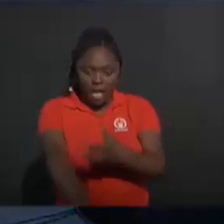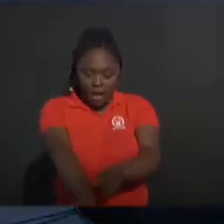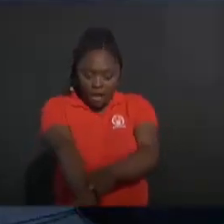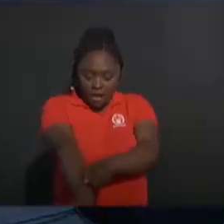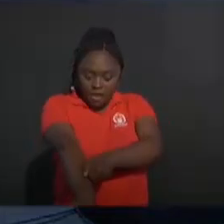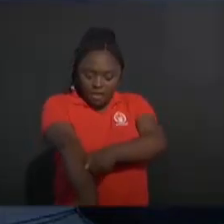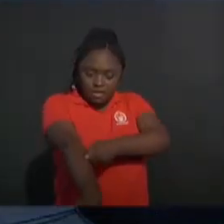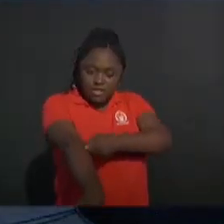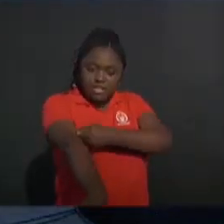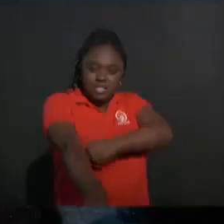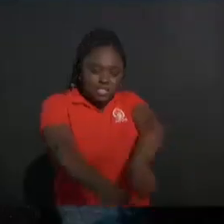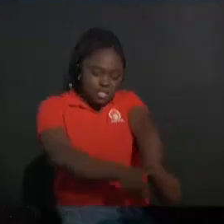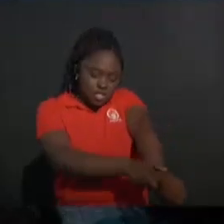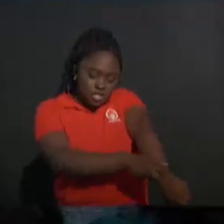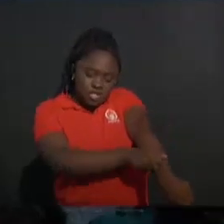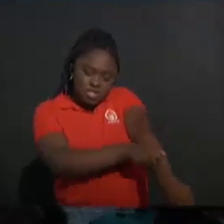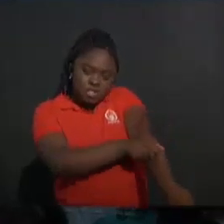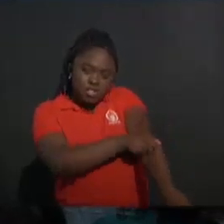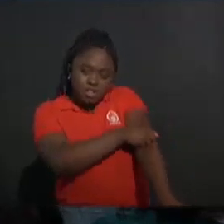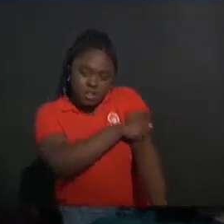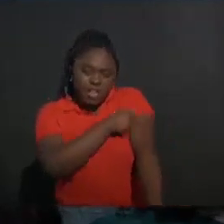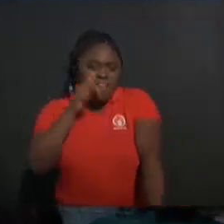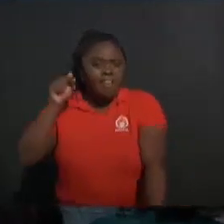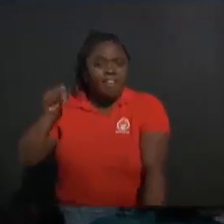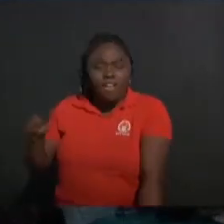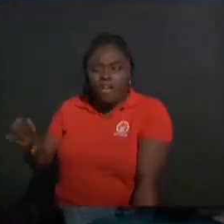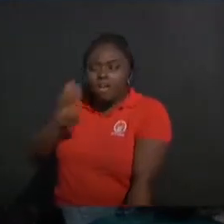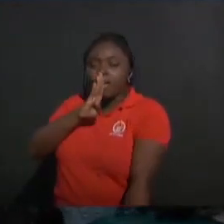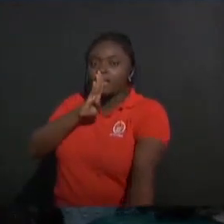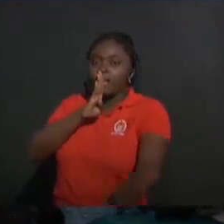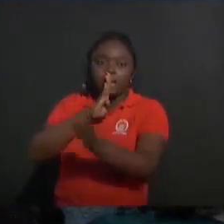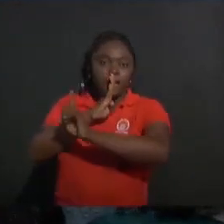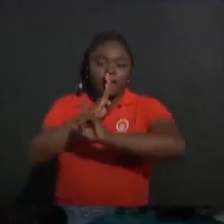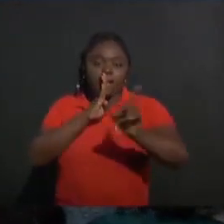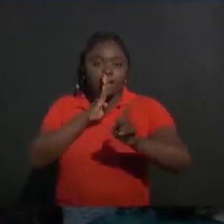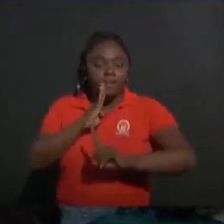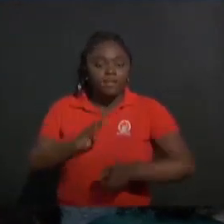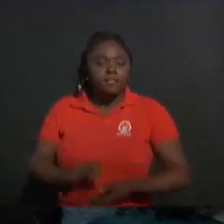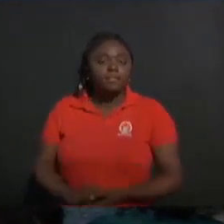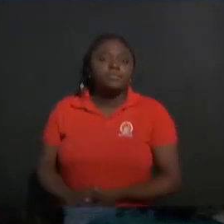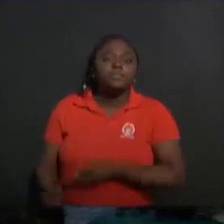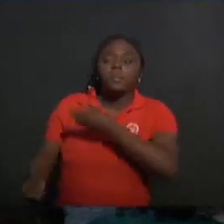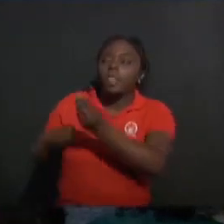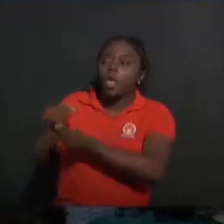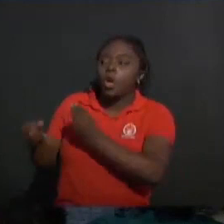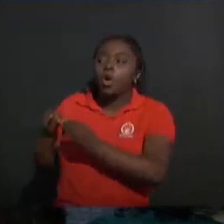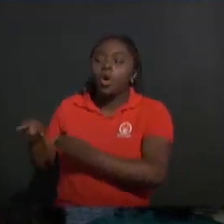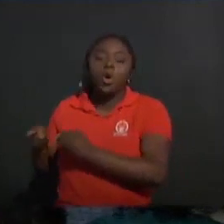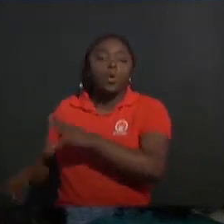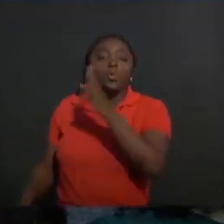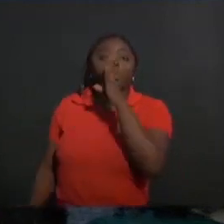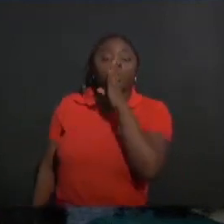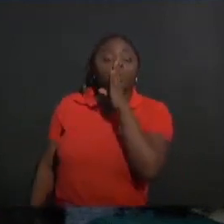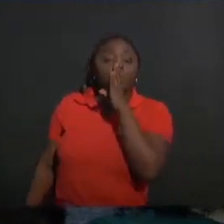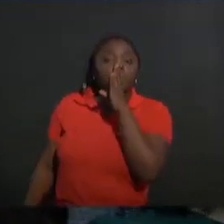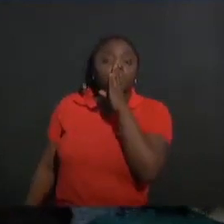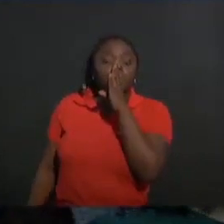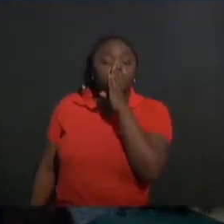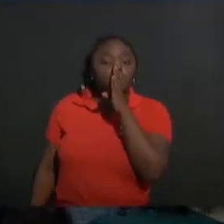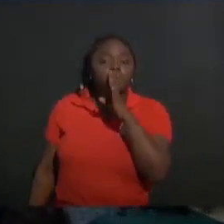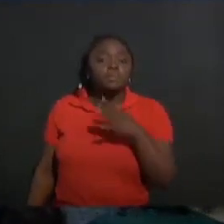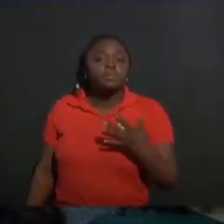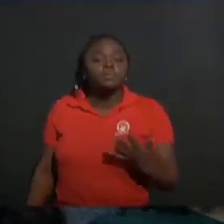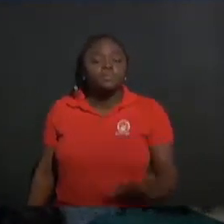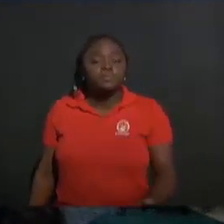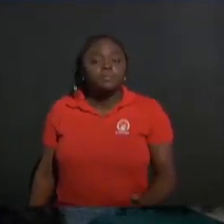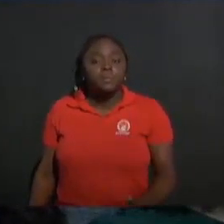dele. Ele não calava a boca. Sabe como tiveram que fazer para silenciar Barnabé? Está no meu livro, Loucos por Jesus,